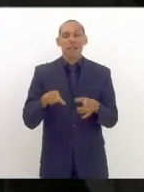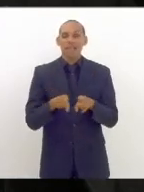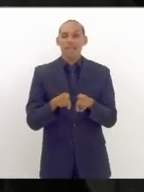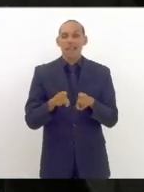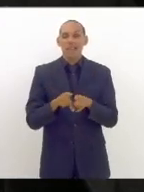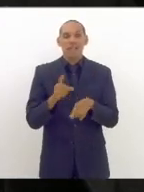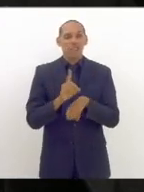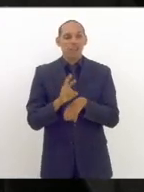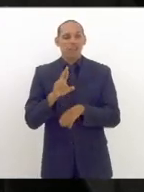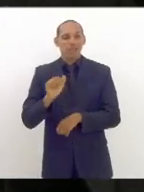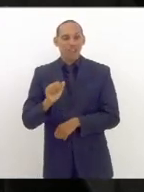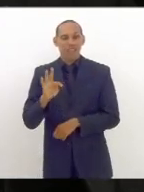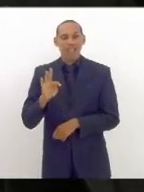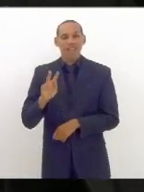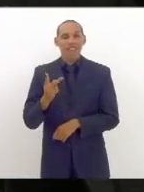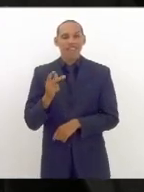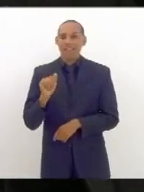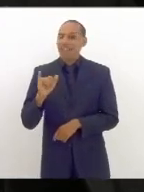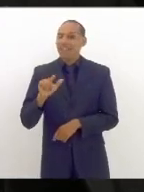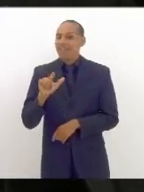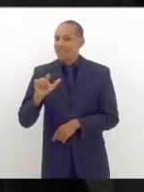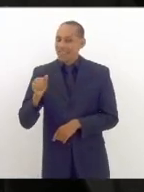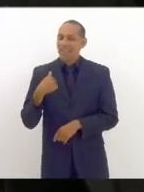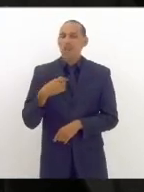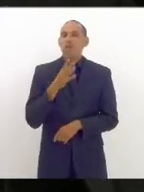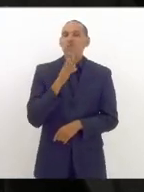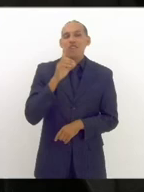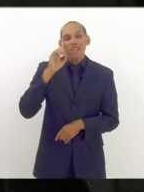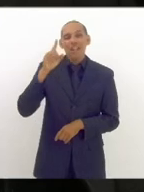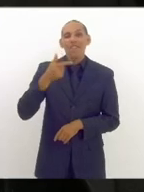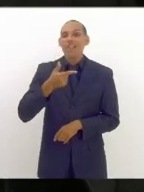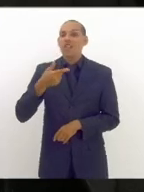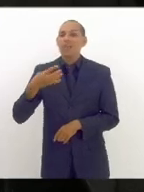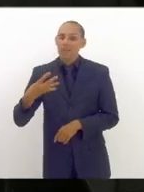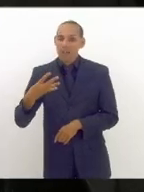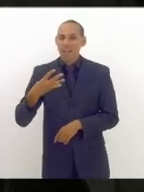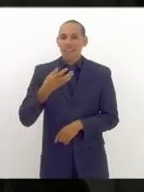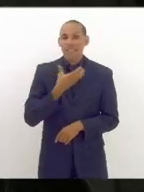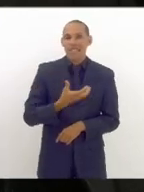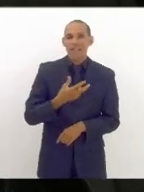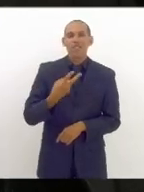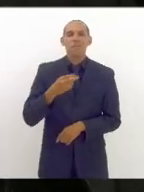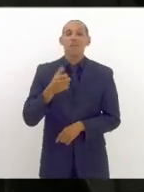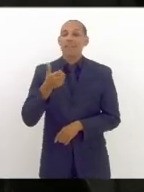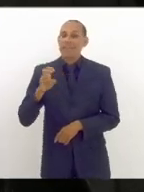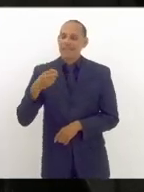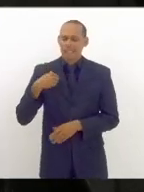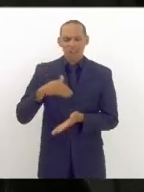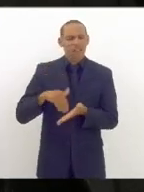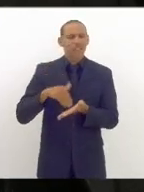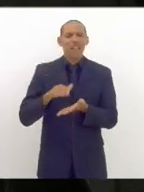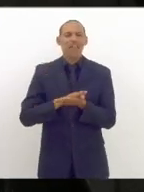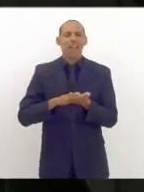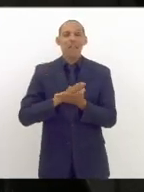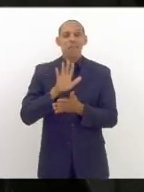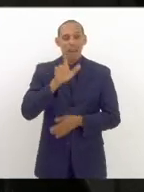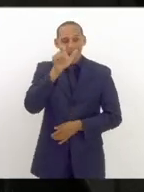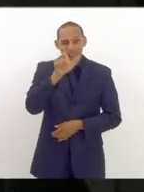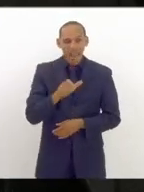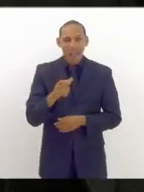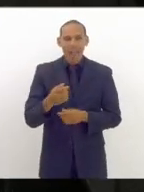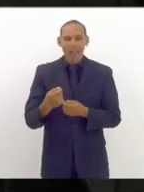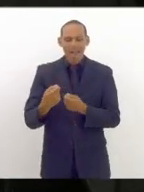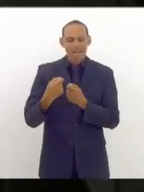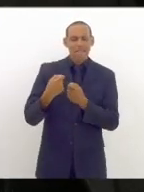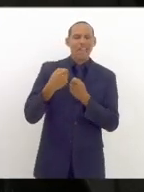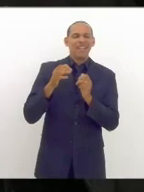Thaisa Guerreiro, a quem eu conheci no dia 24 de dezembro de 2015. Eu não era nem secretário, ela já estava me apertando. Uma